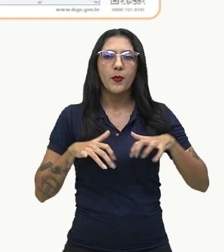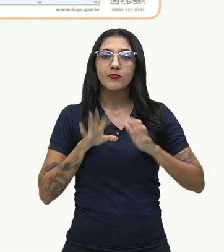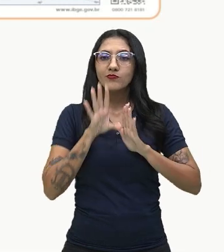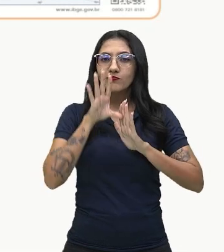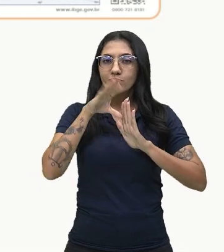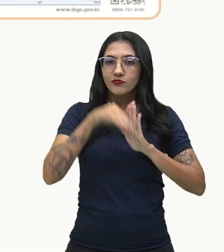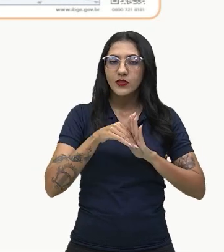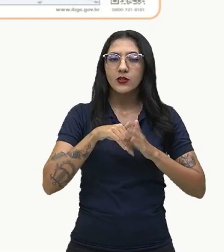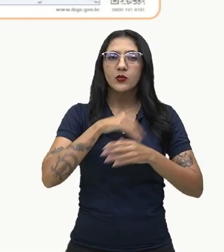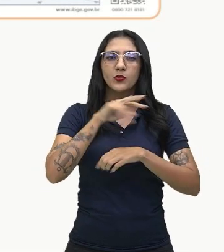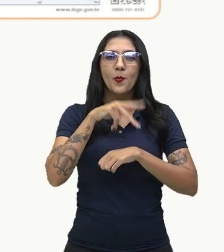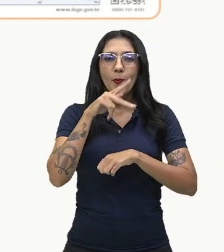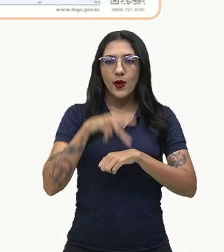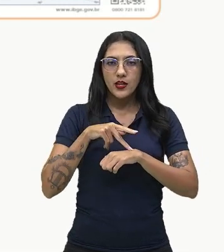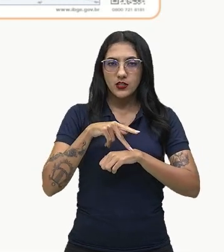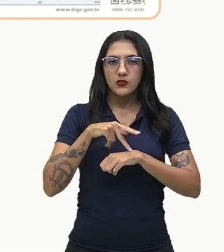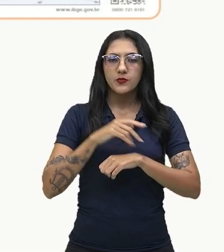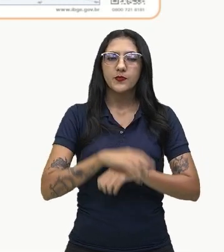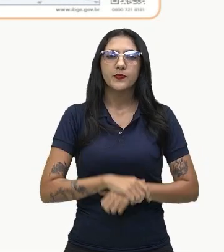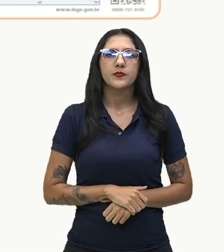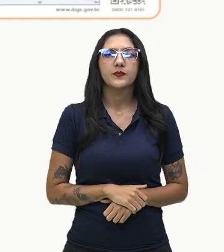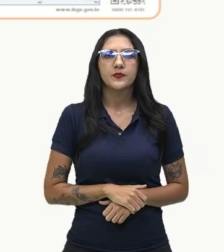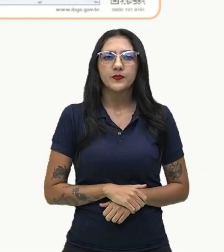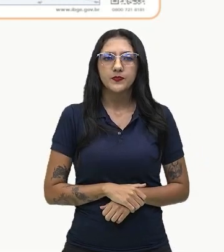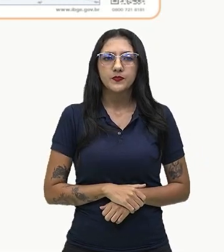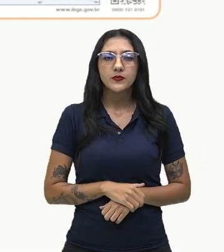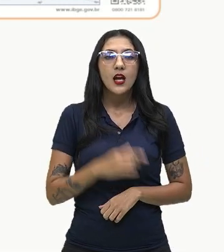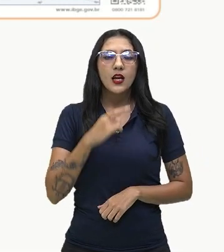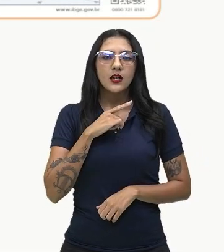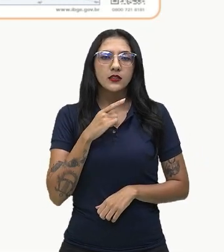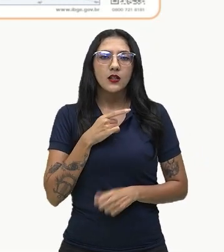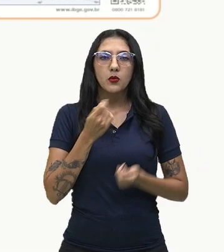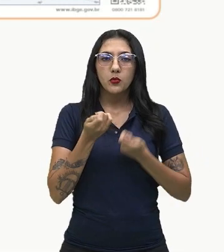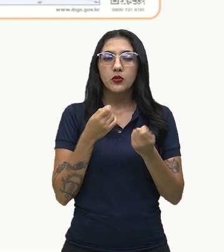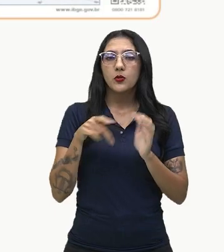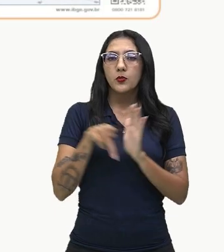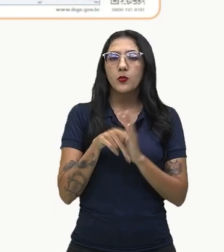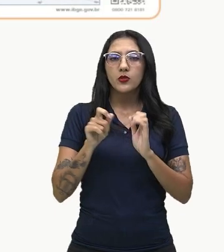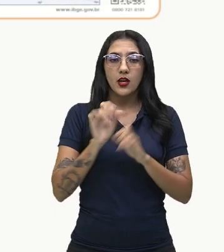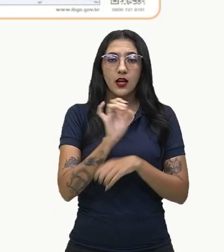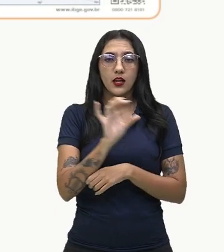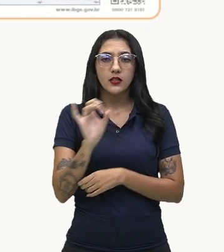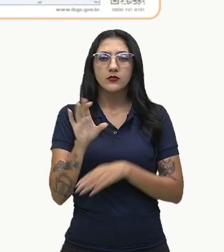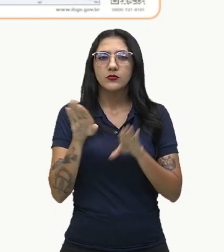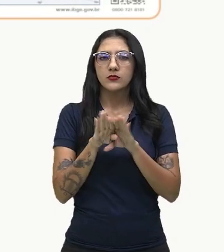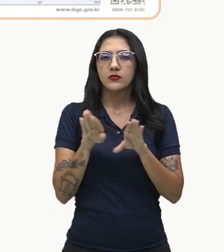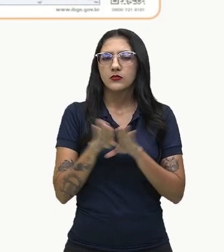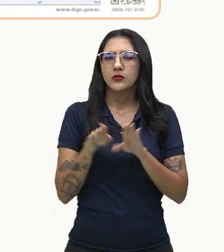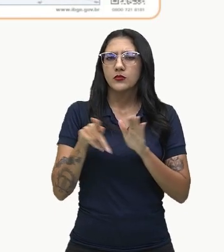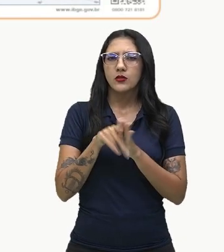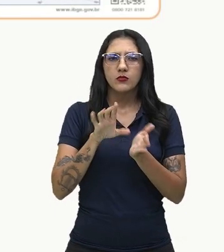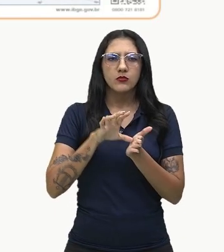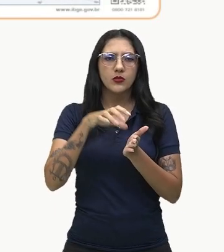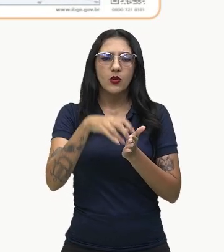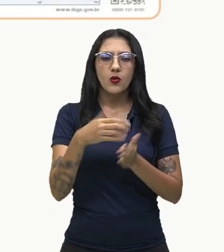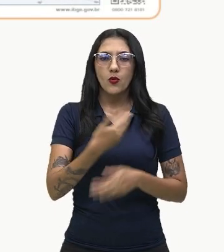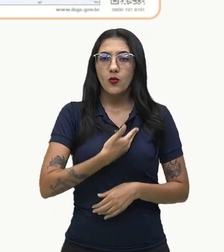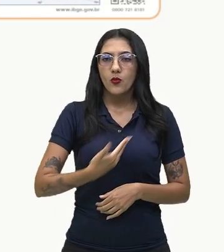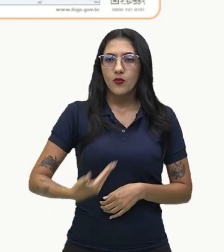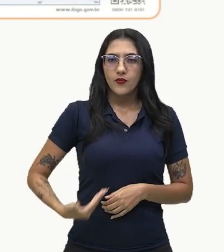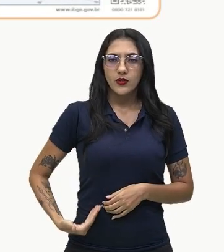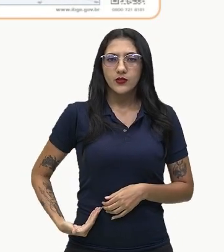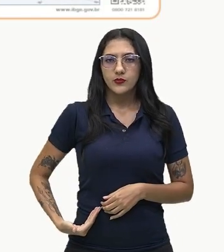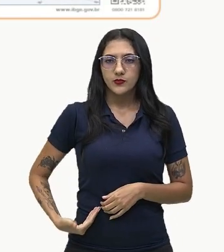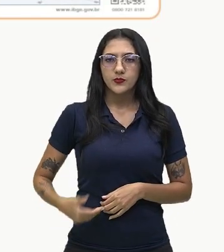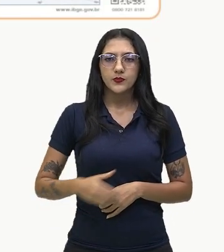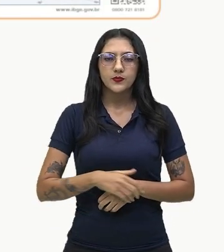como país, e são administrados por quem? Cada um tem o seu governo estadual,